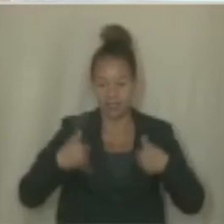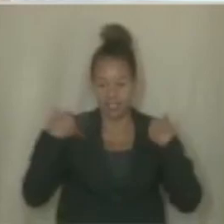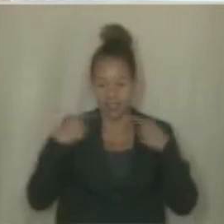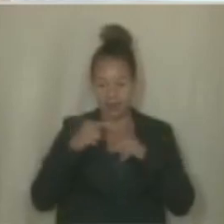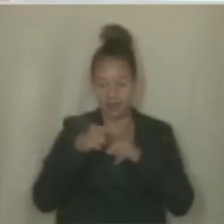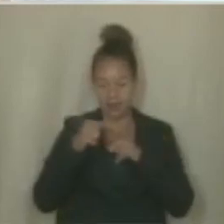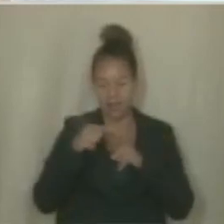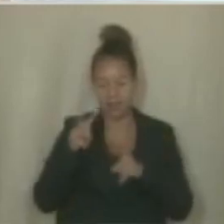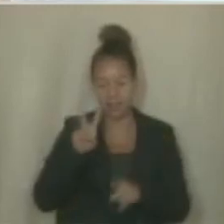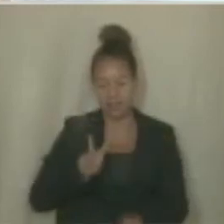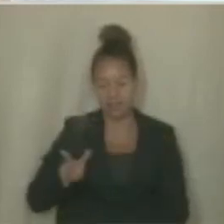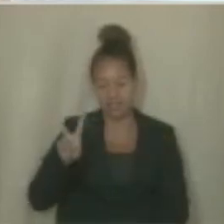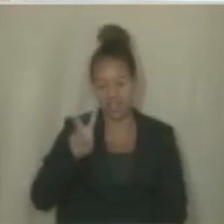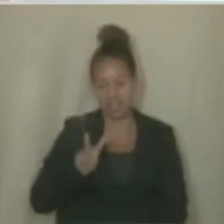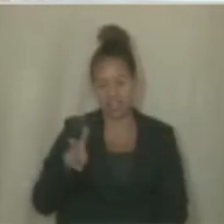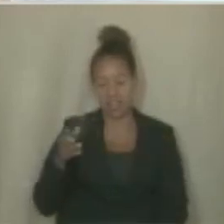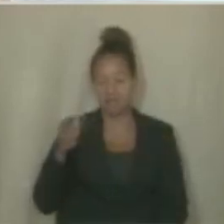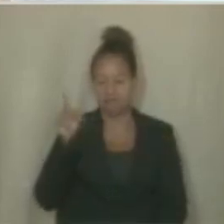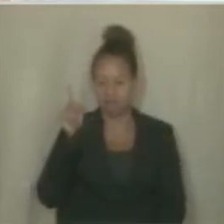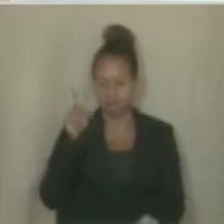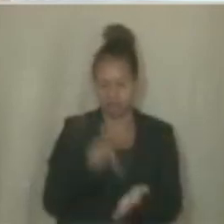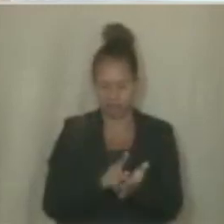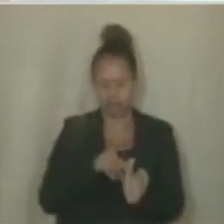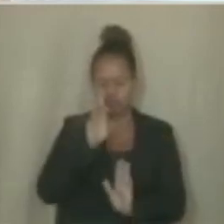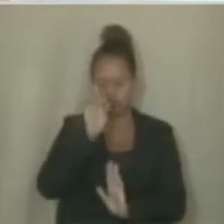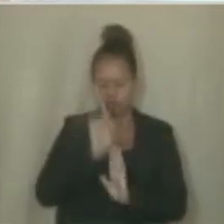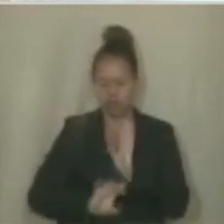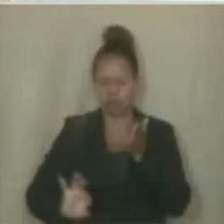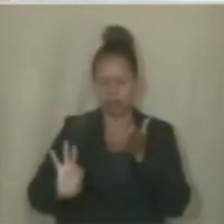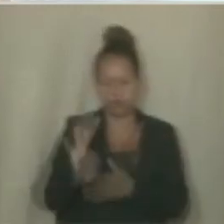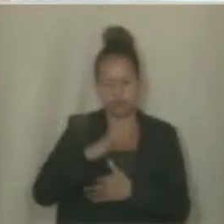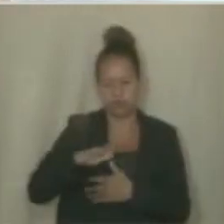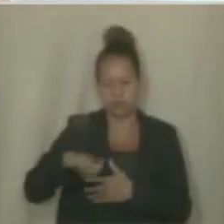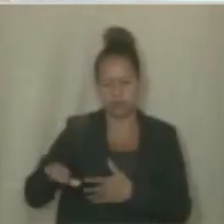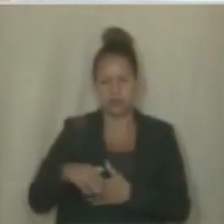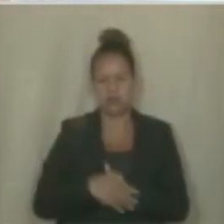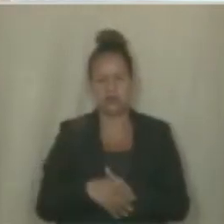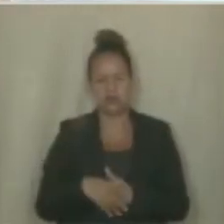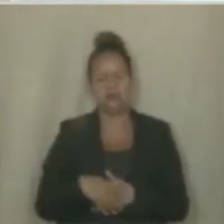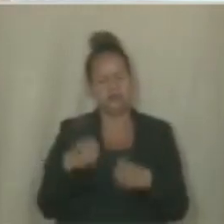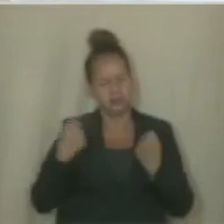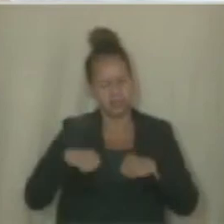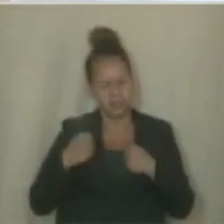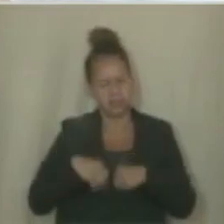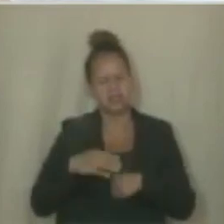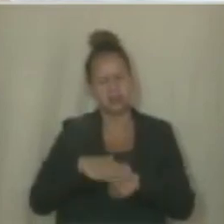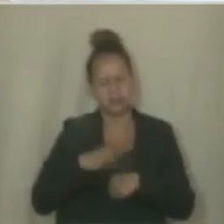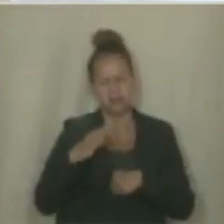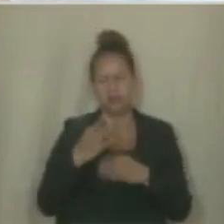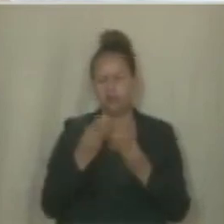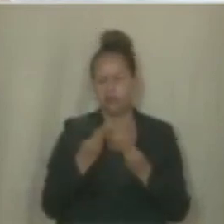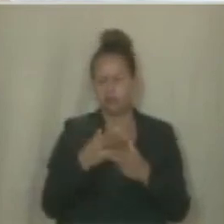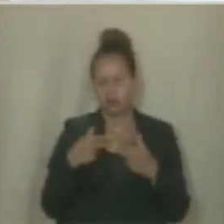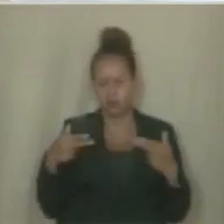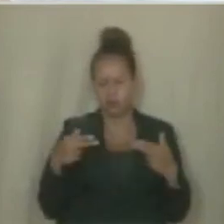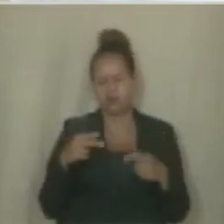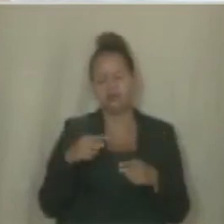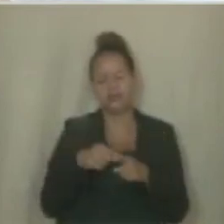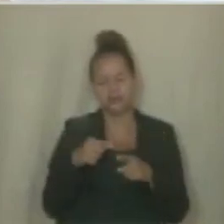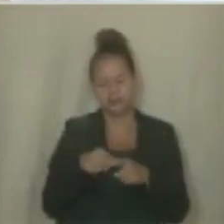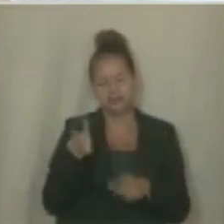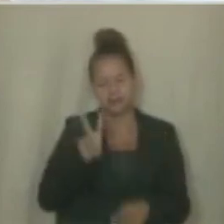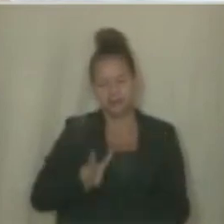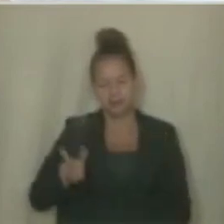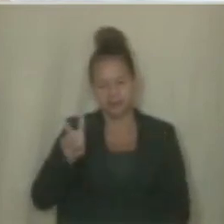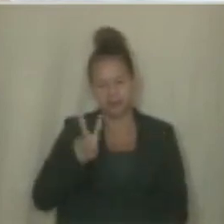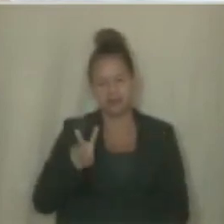da V agora de fato e de direito registrado ainda precisa ser feito muita coisa pelo bairro da